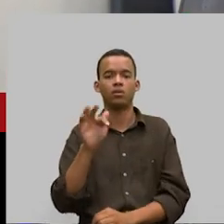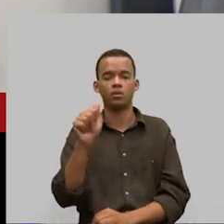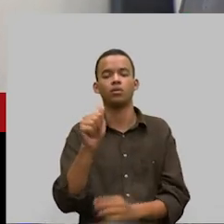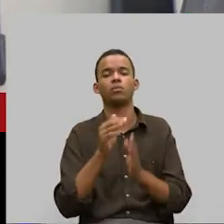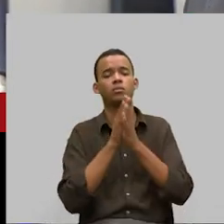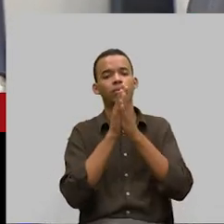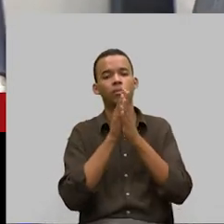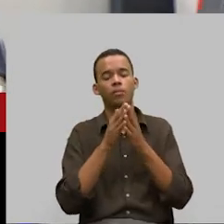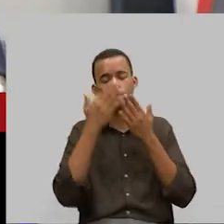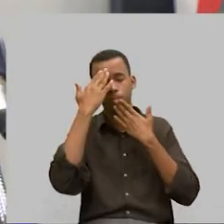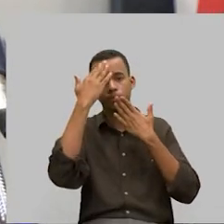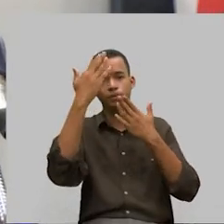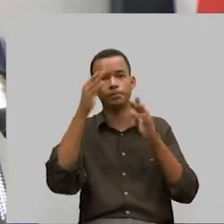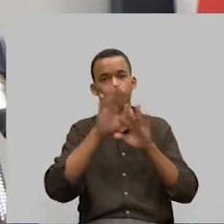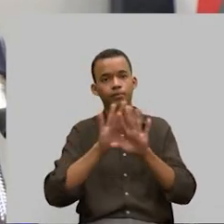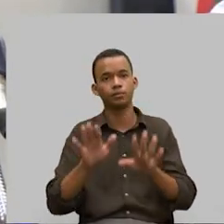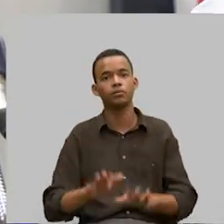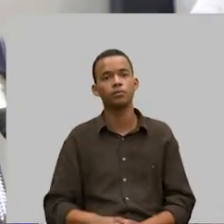obrigada